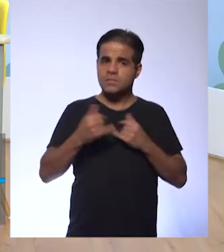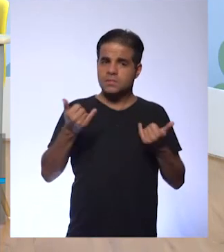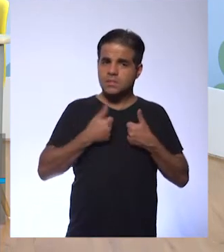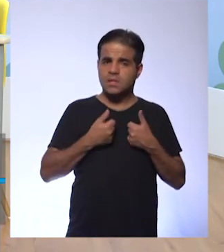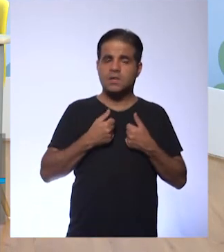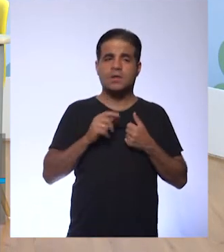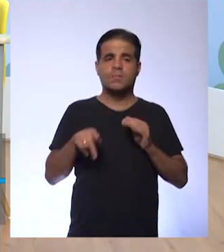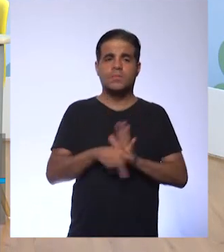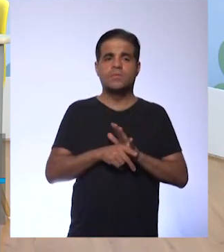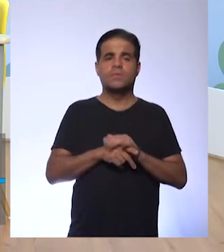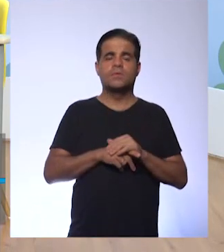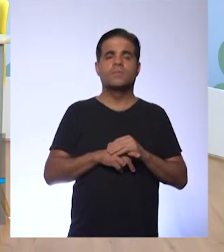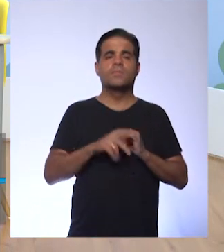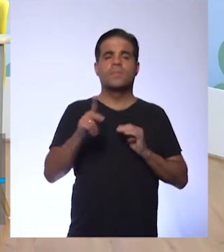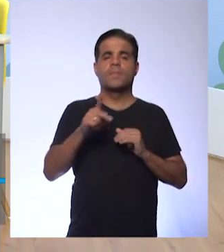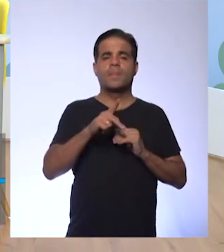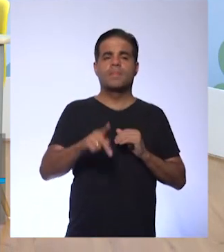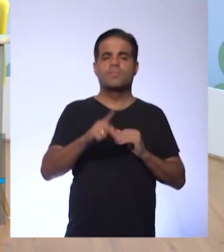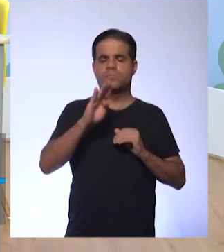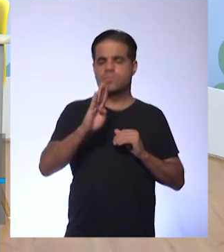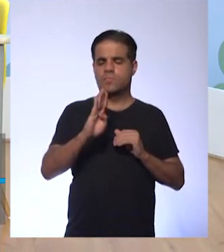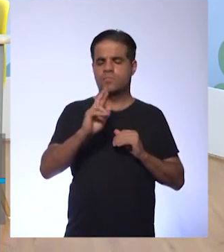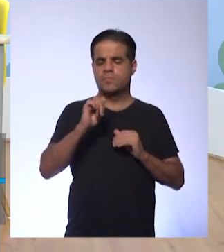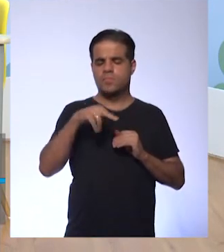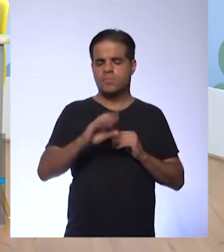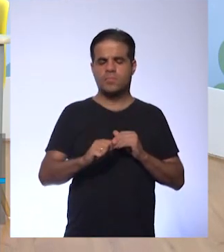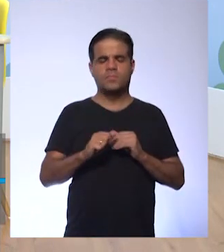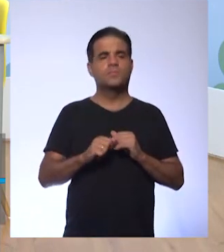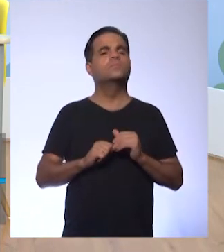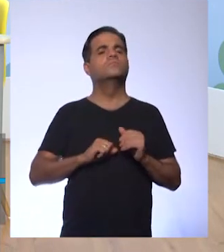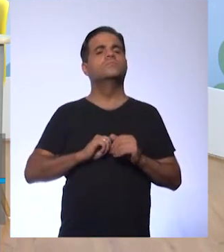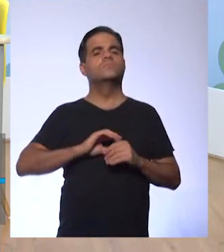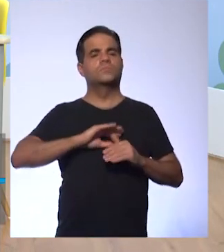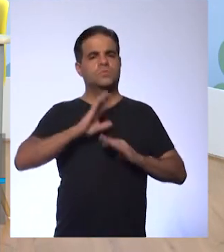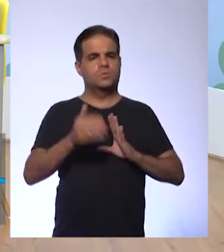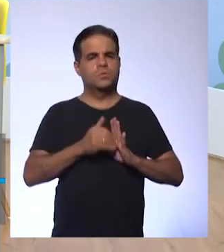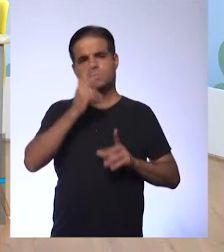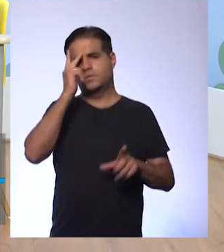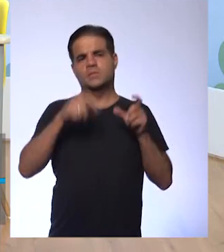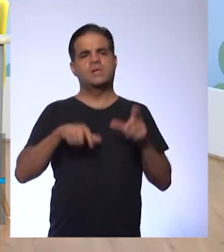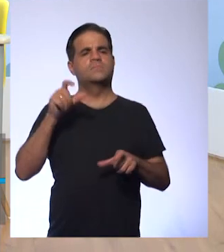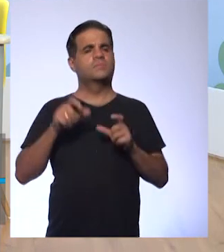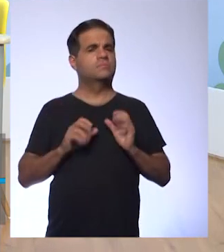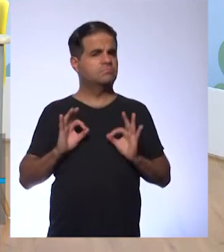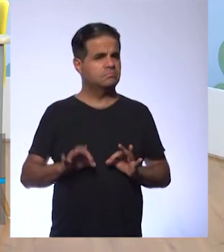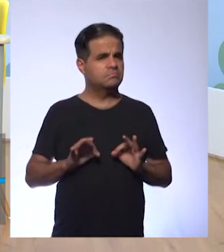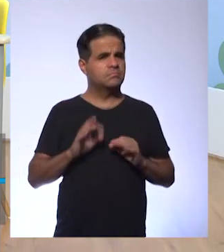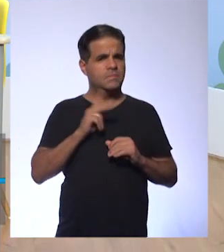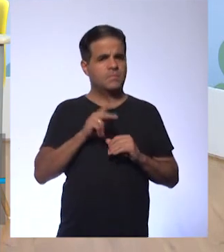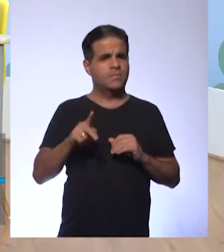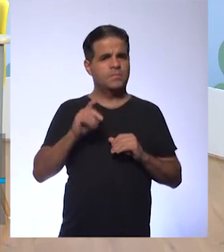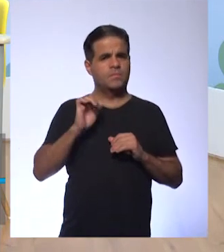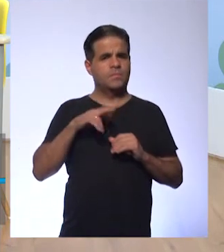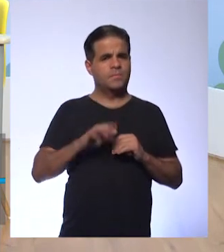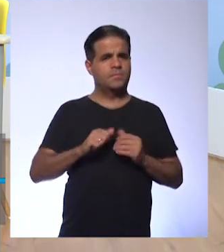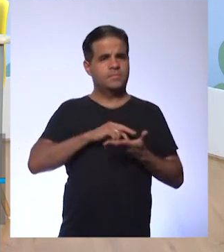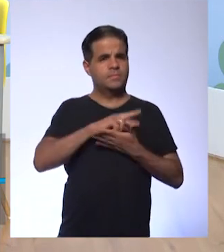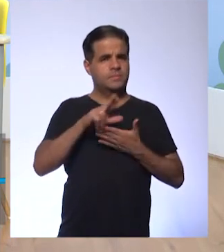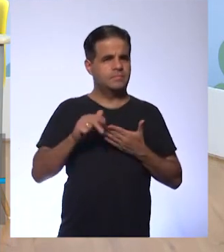Gente, a olha. Pro Bruna colocou todas pessoas. Será que é a mesma Pro Bruna ou tem